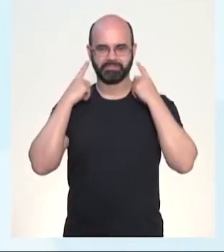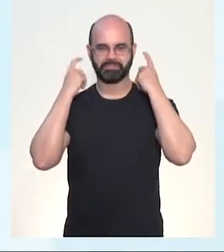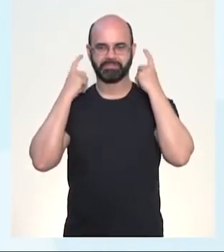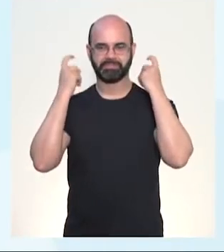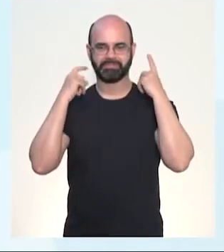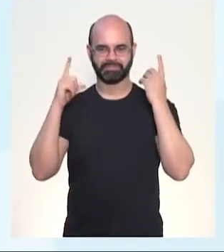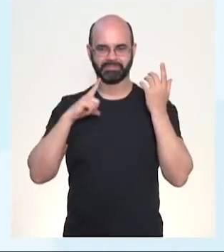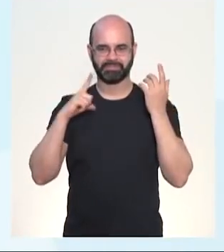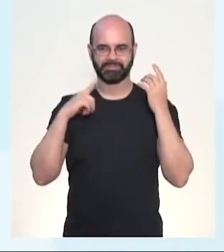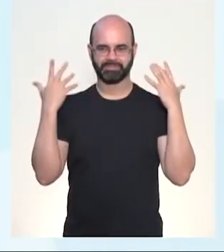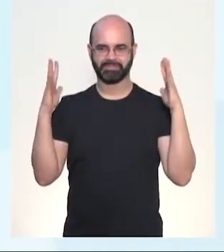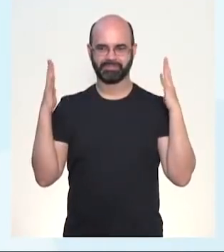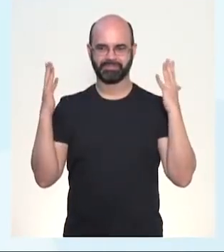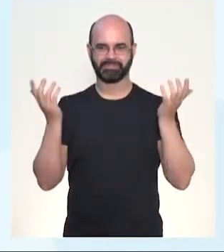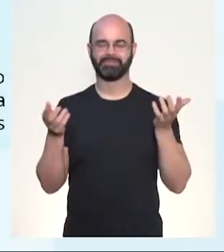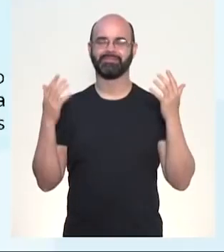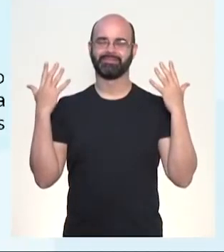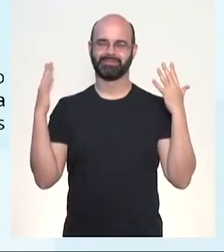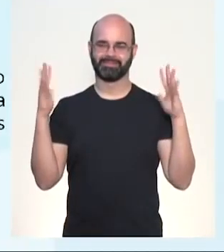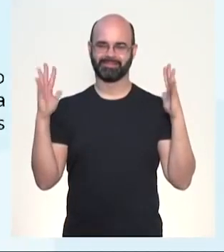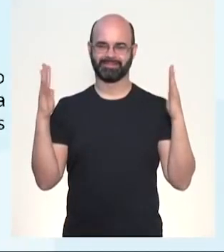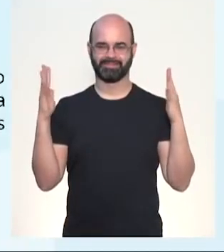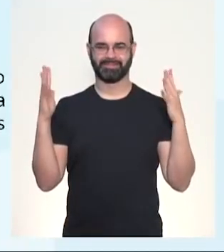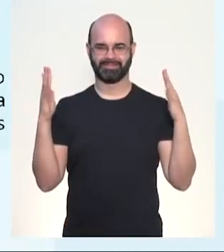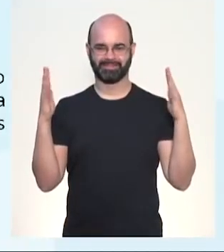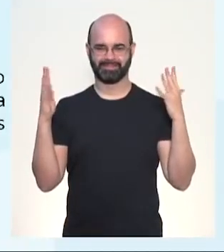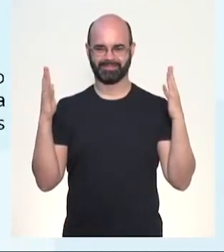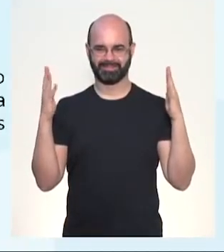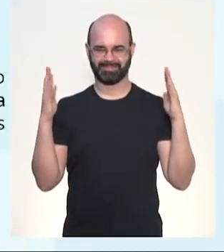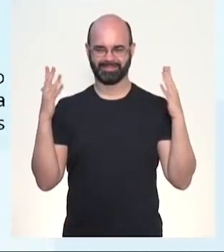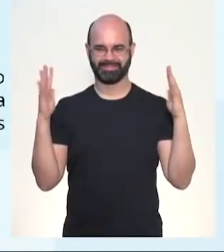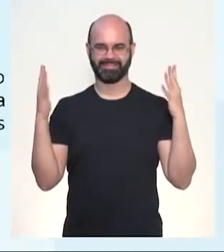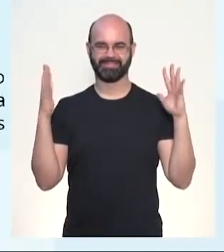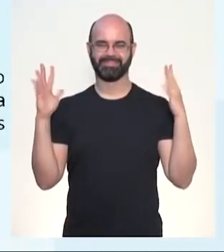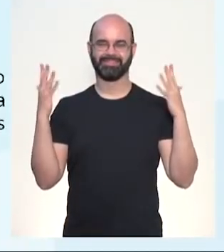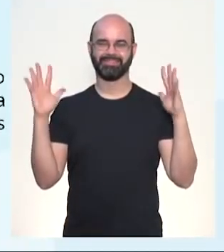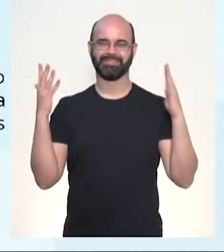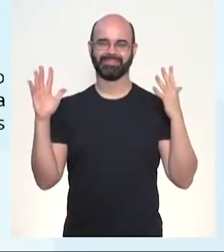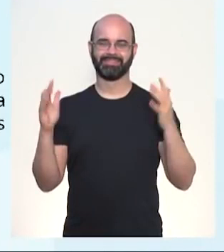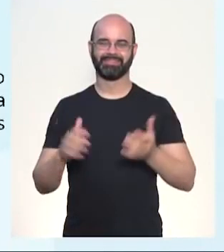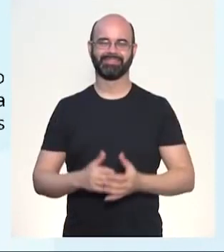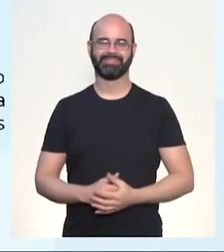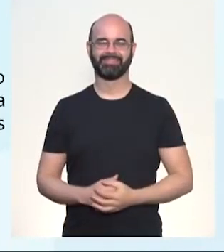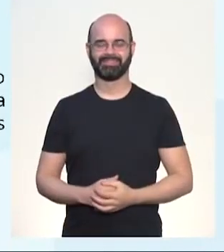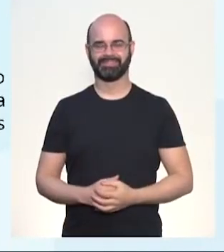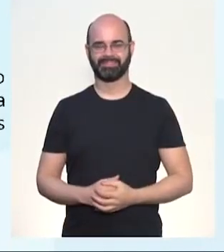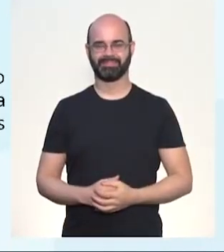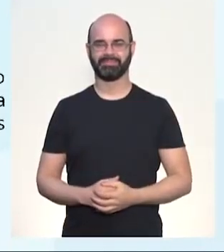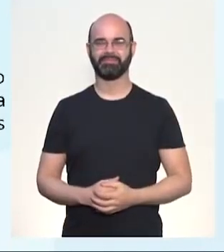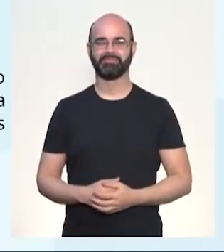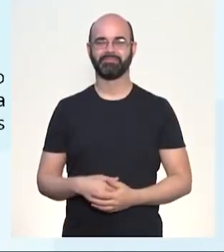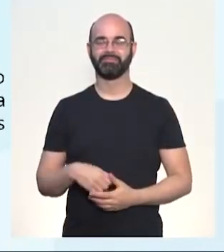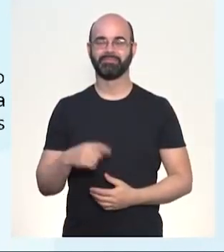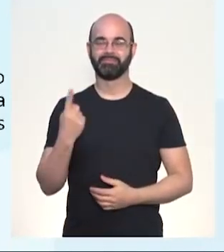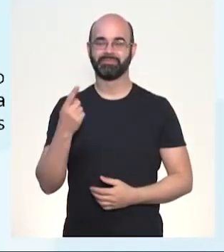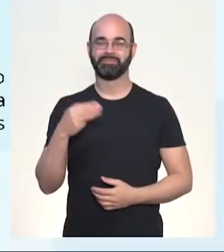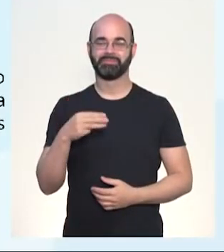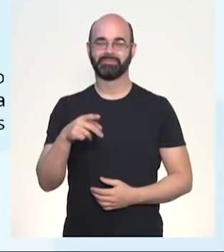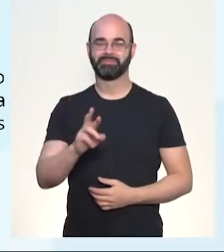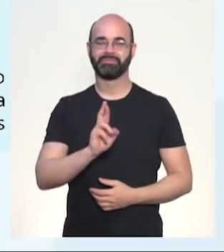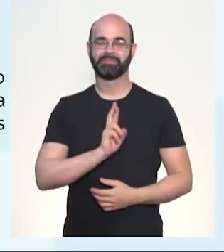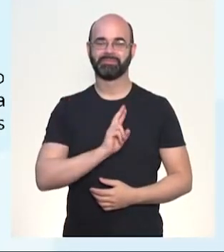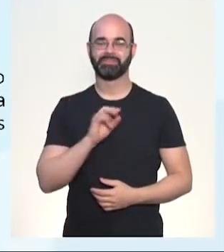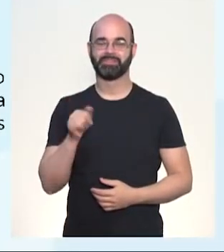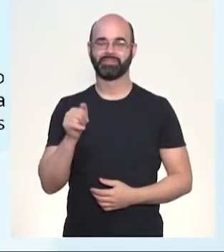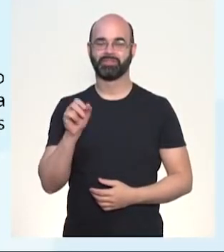aí? Aplausos para o Carlos, para o pessoal. Aê! Lei de formação da Joyce. Manda em um minutinho, manda aí a lei de